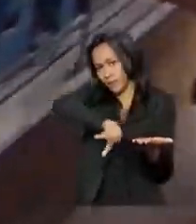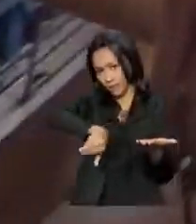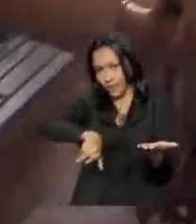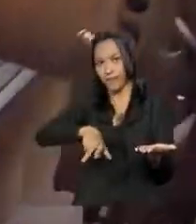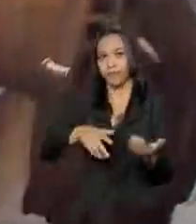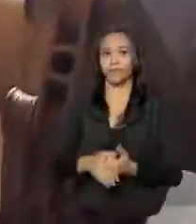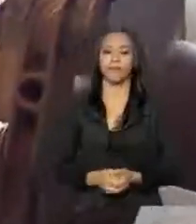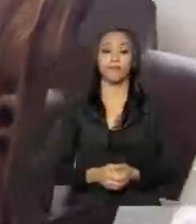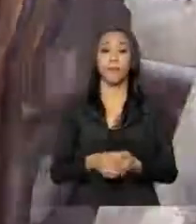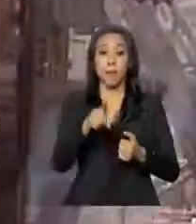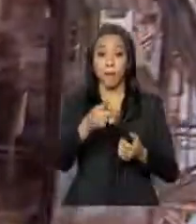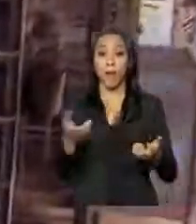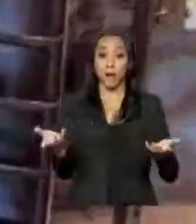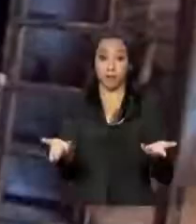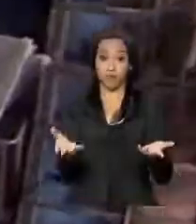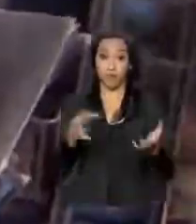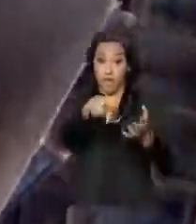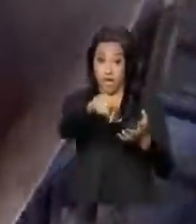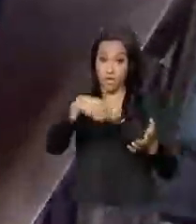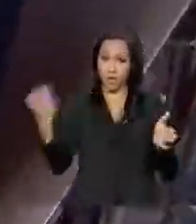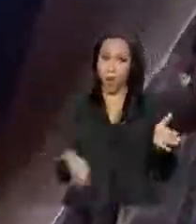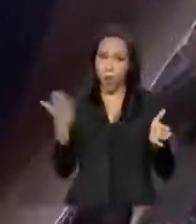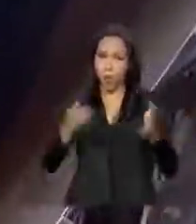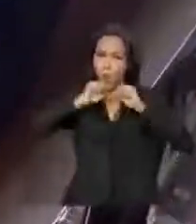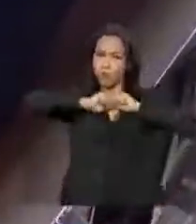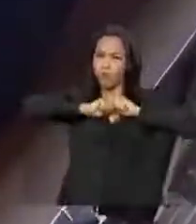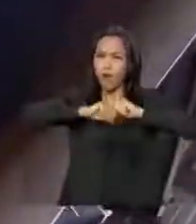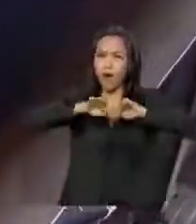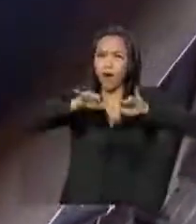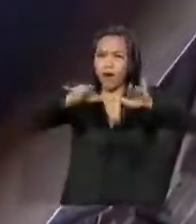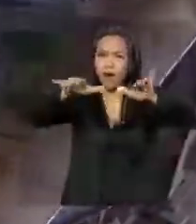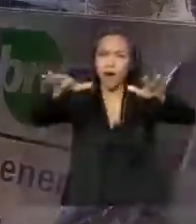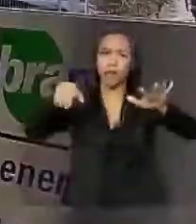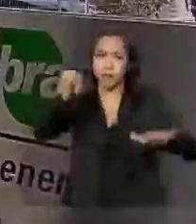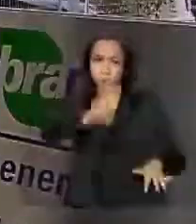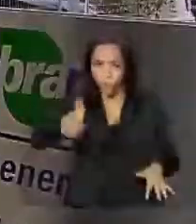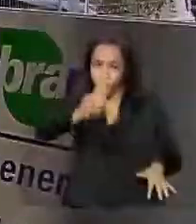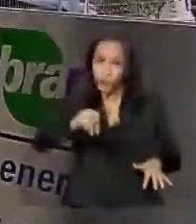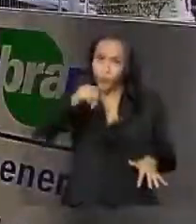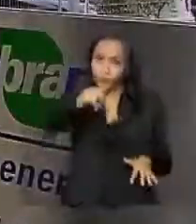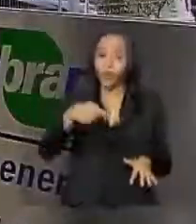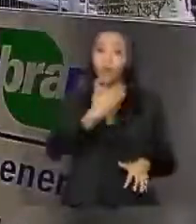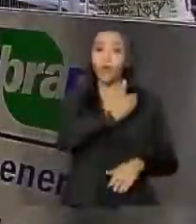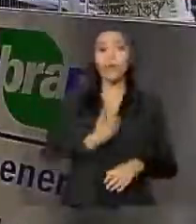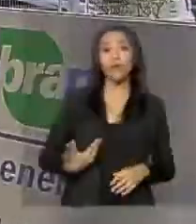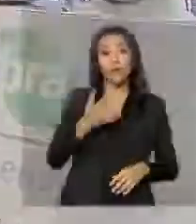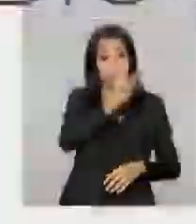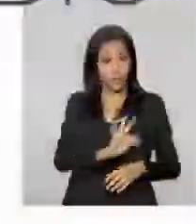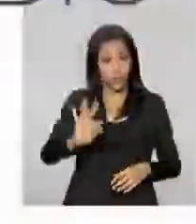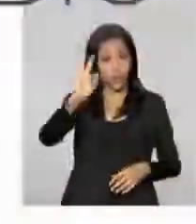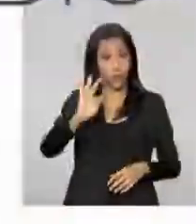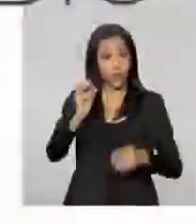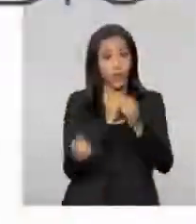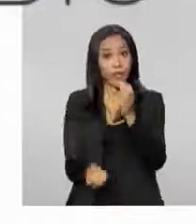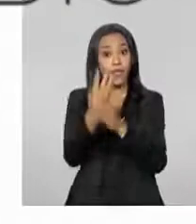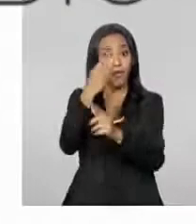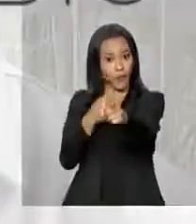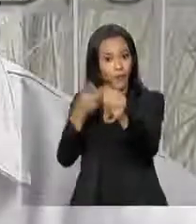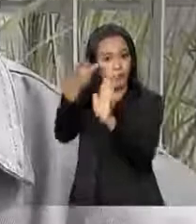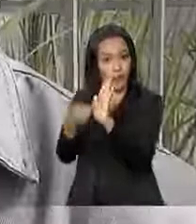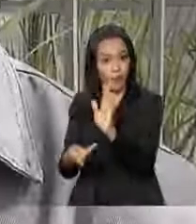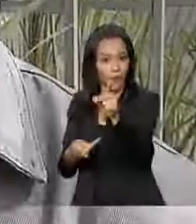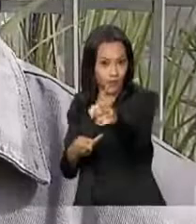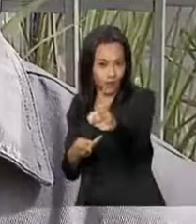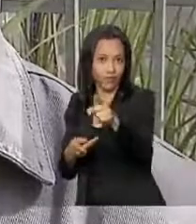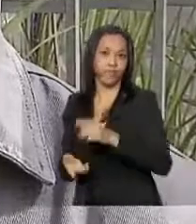químicos. Para expandir ainda mais a produção e a comercialização de biocombustíveis, o governo federal criou o programa Renova Bio.